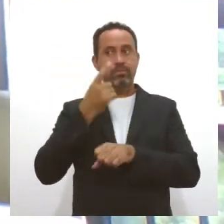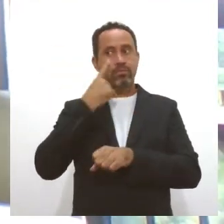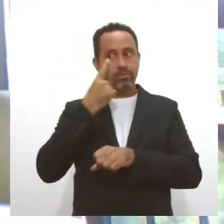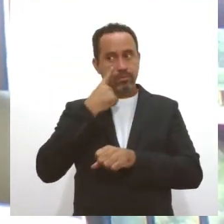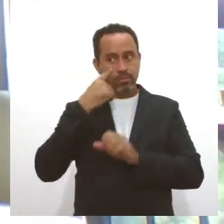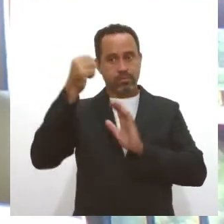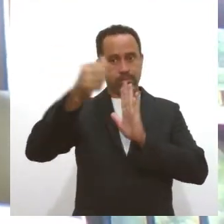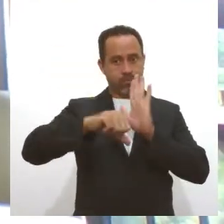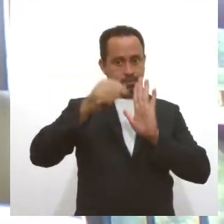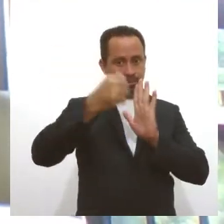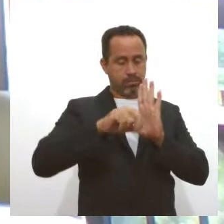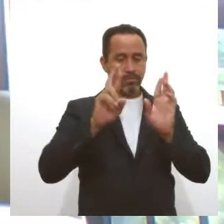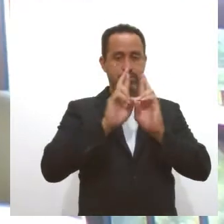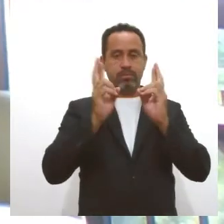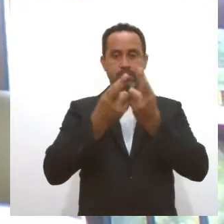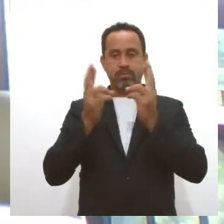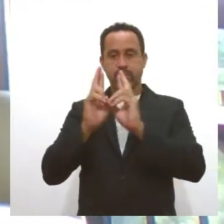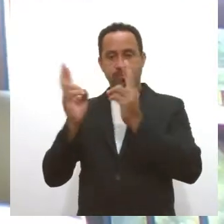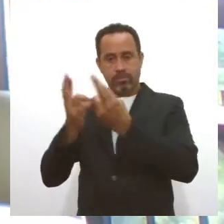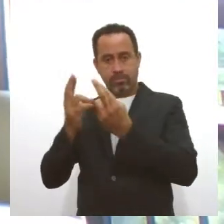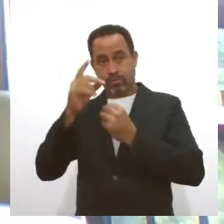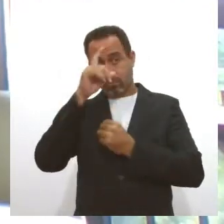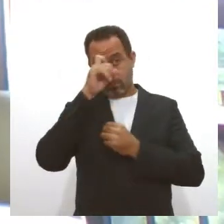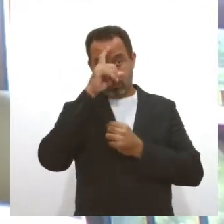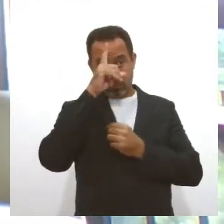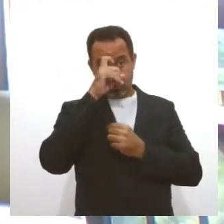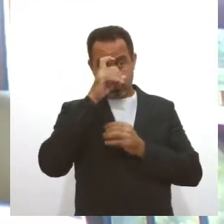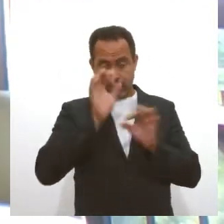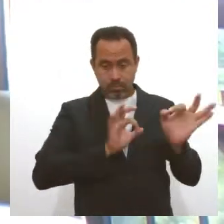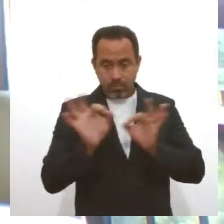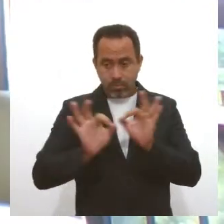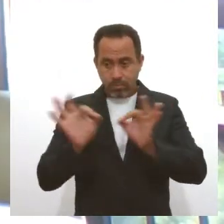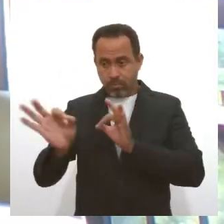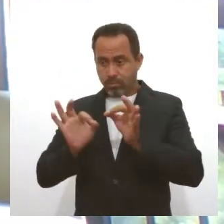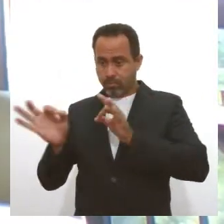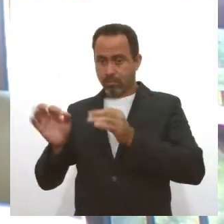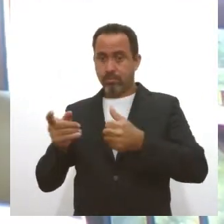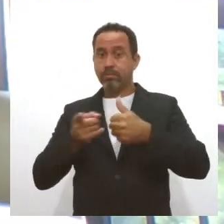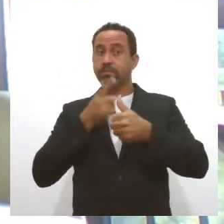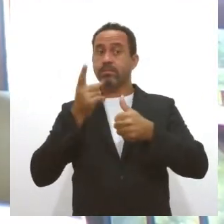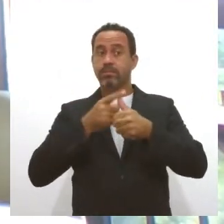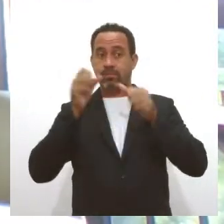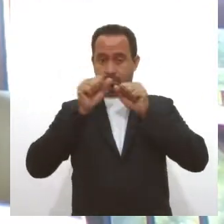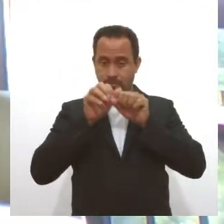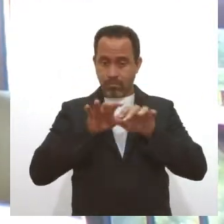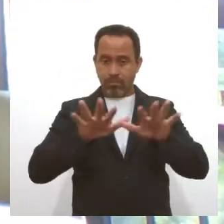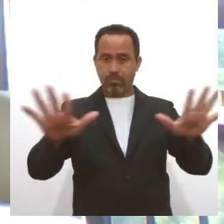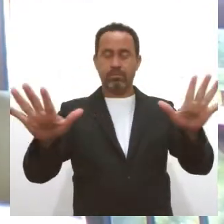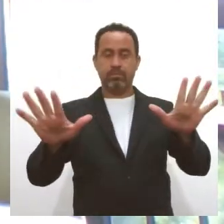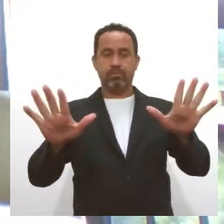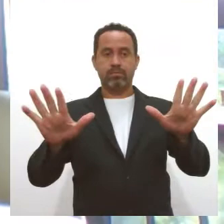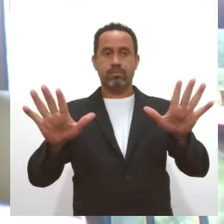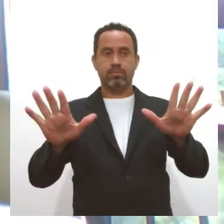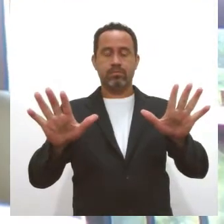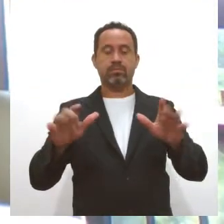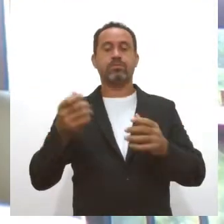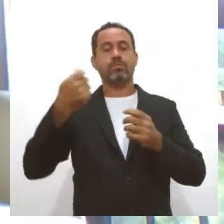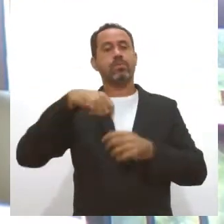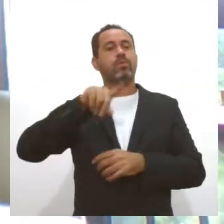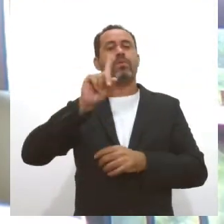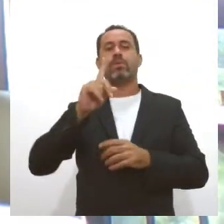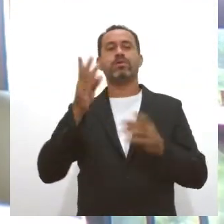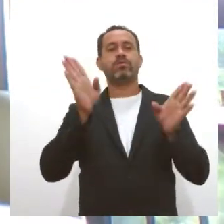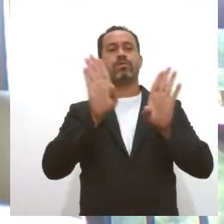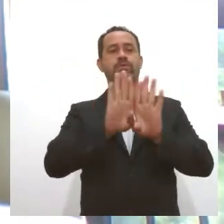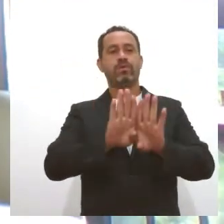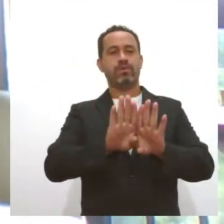fizemos essas reuniões. Os hospitais vêm se estruturando. Na primeira onda, não houve a necessidade de fechamento